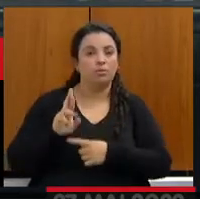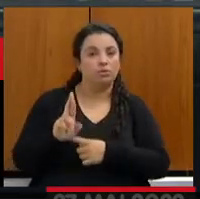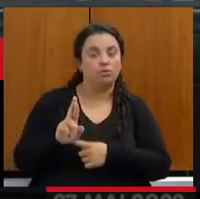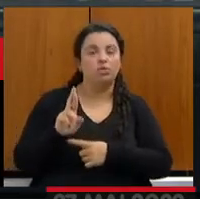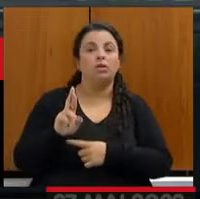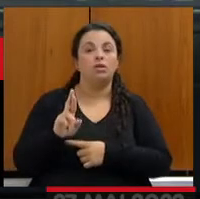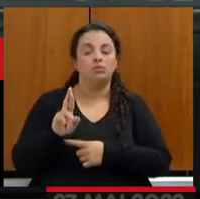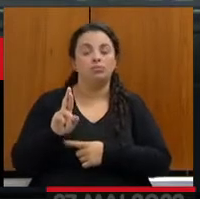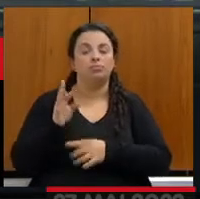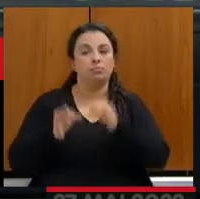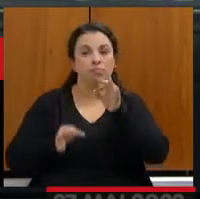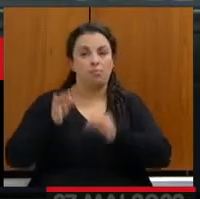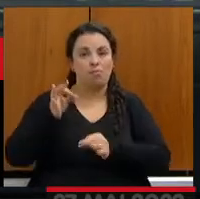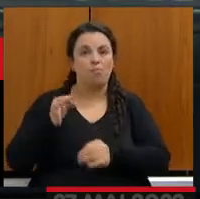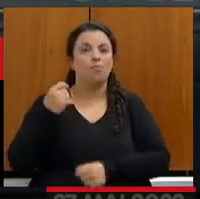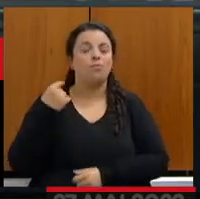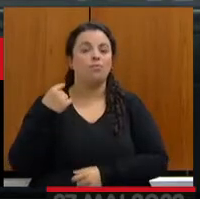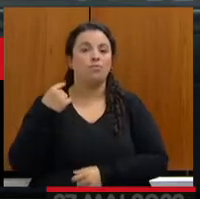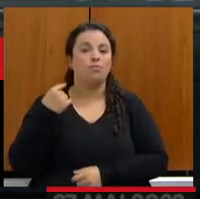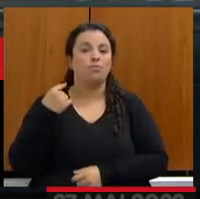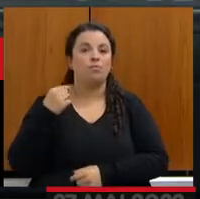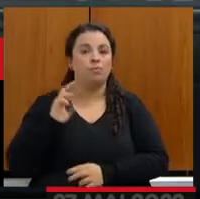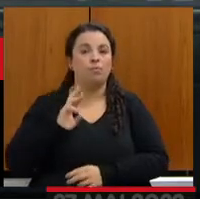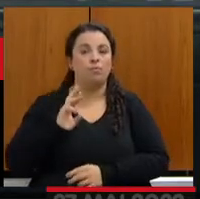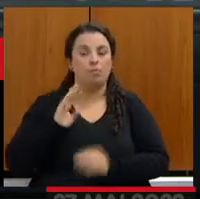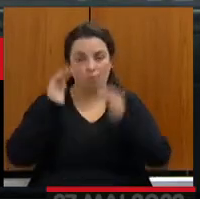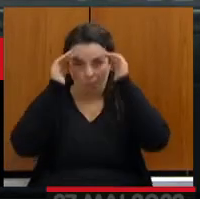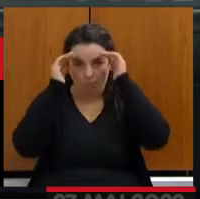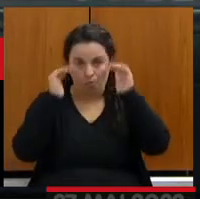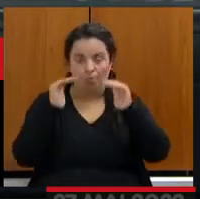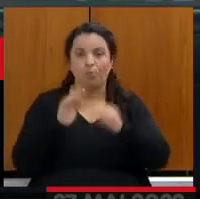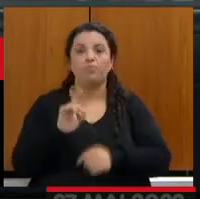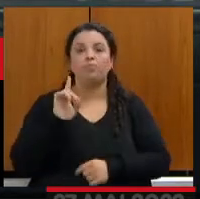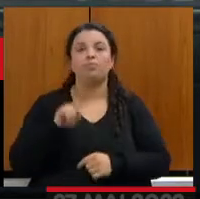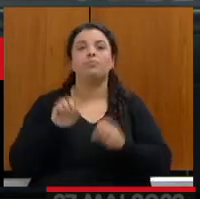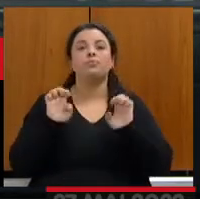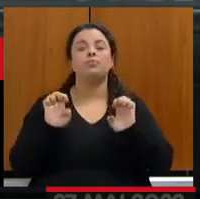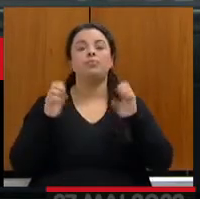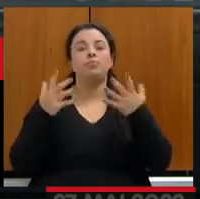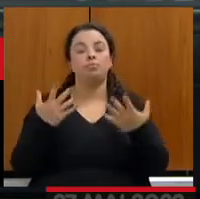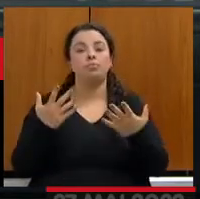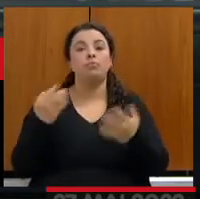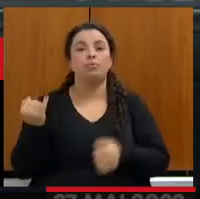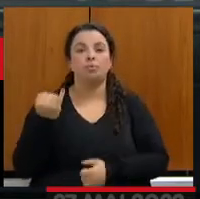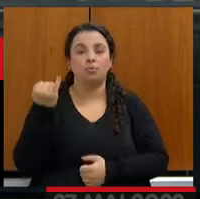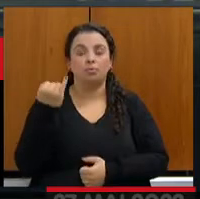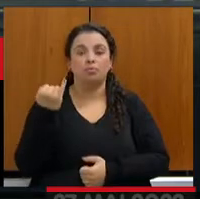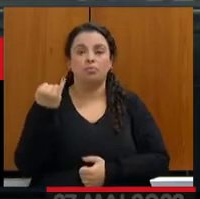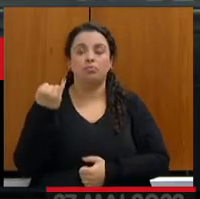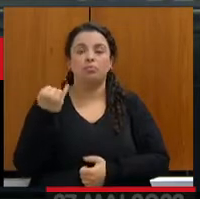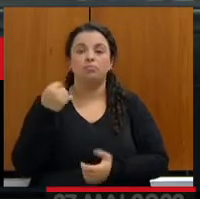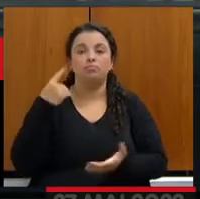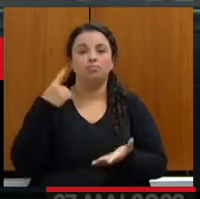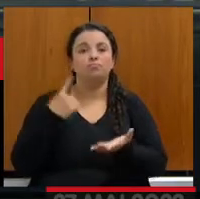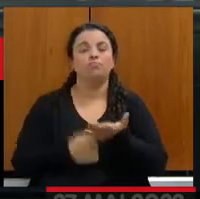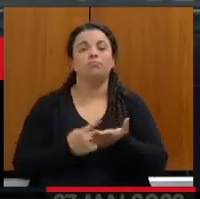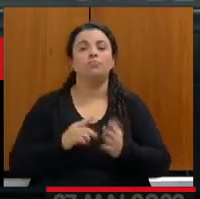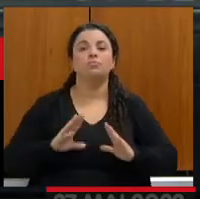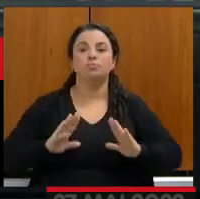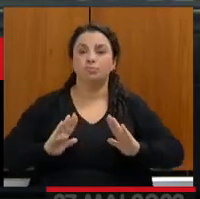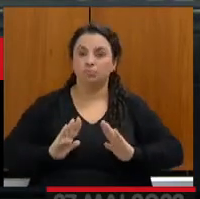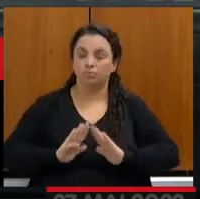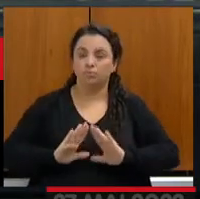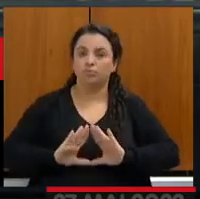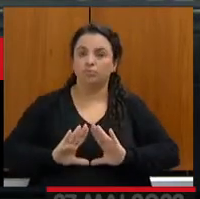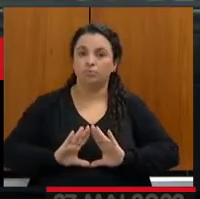e Respeito é um evento oportuno para reafirmar o endereço permanente da Assembleia Legislativa de Minas Gerais nas